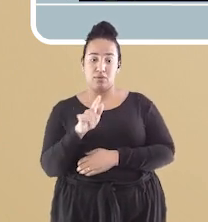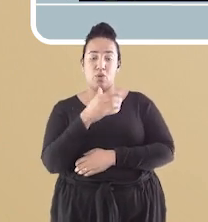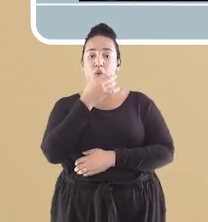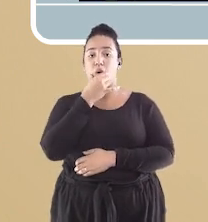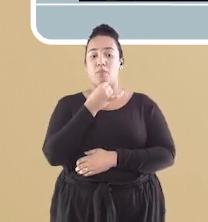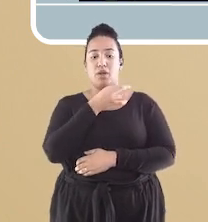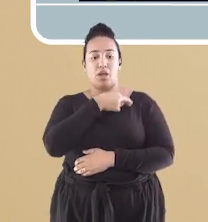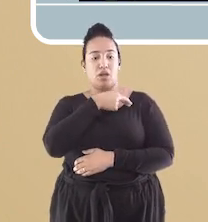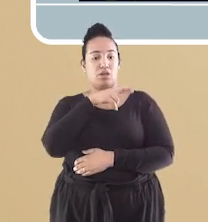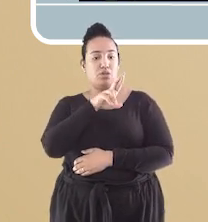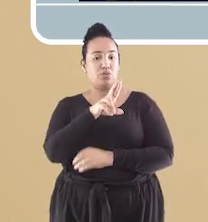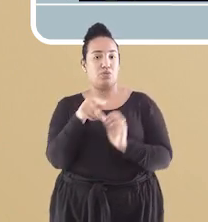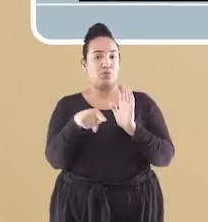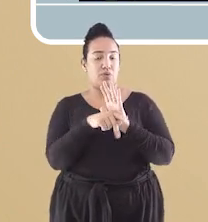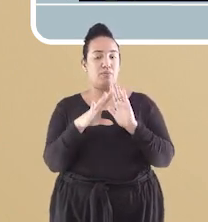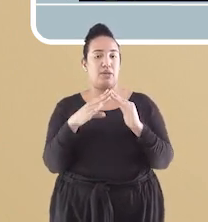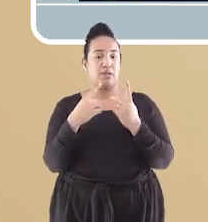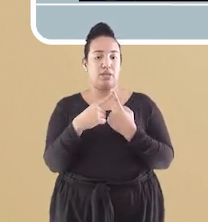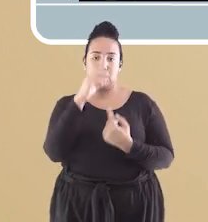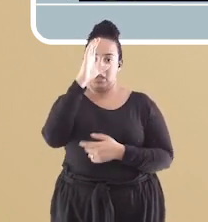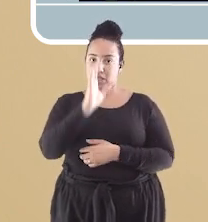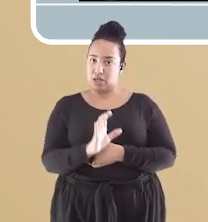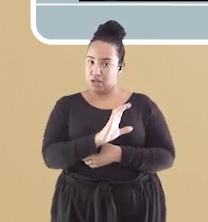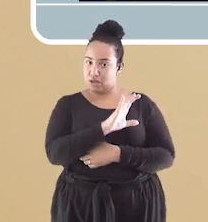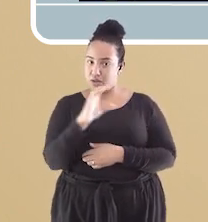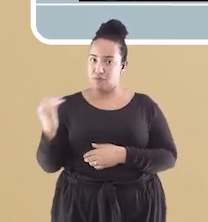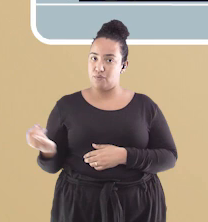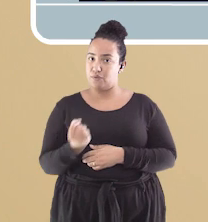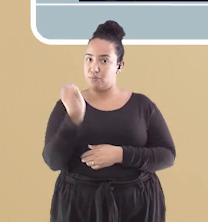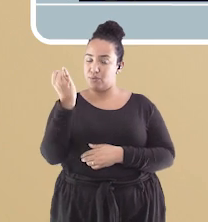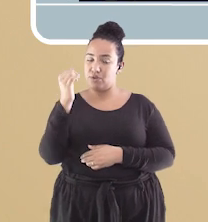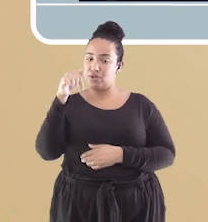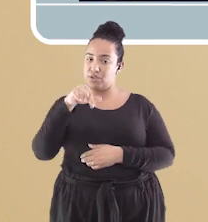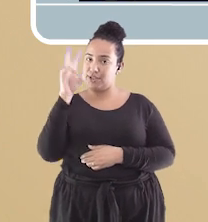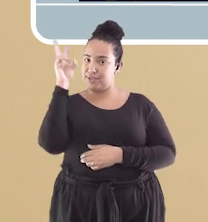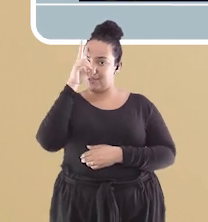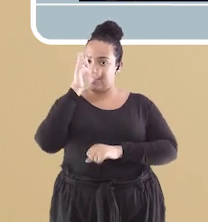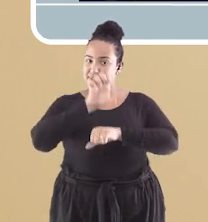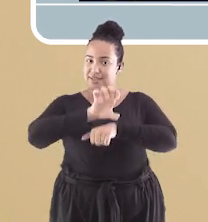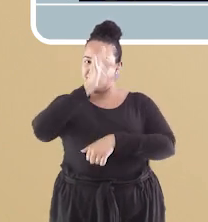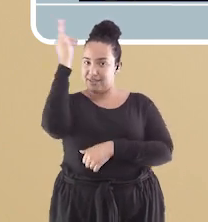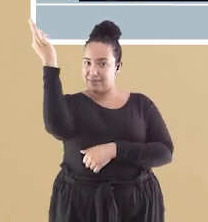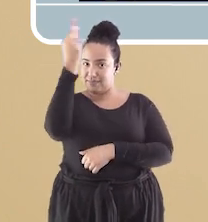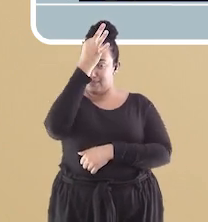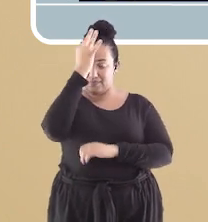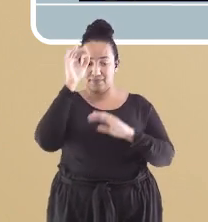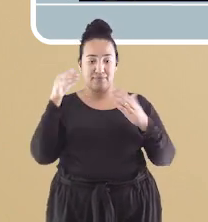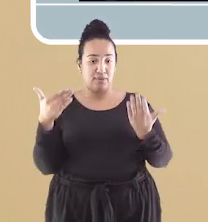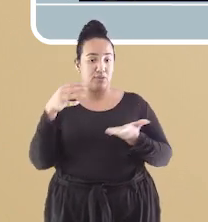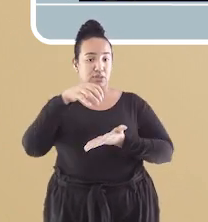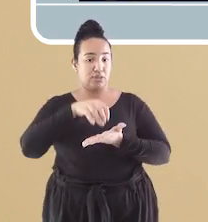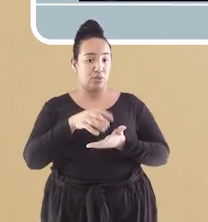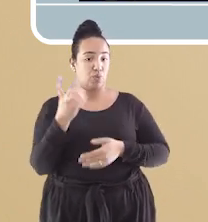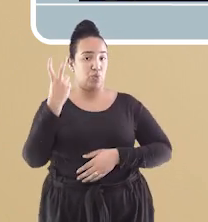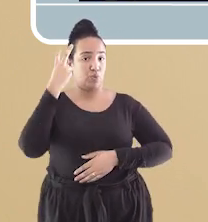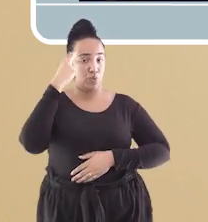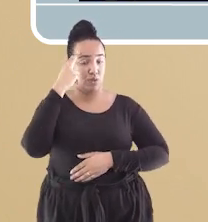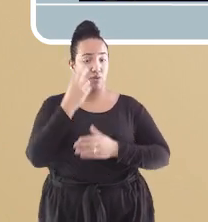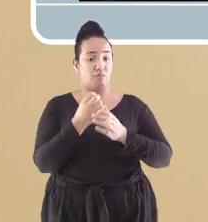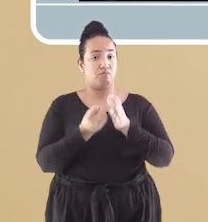do religioso da Igreja Católica que foi muito importante na história do Espírito Santo. O Centro Cultural foi projetado